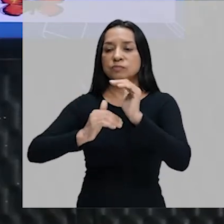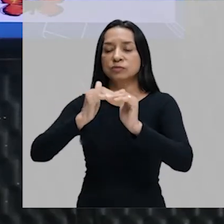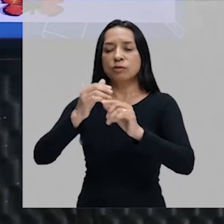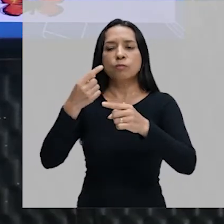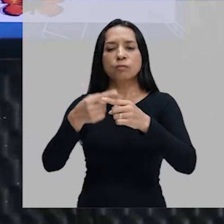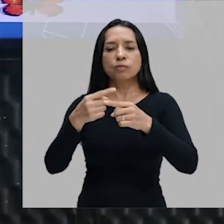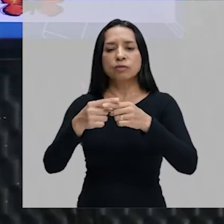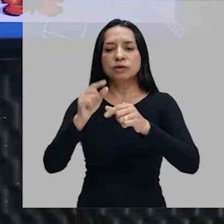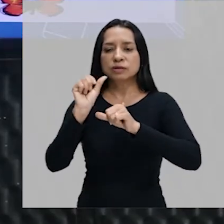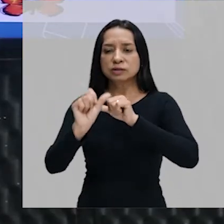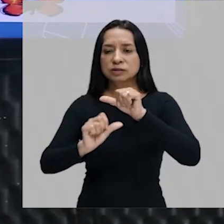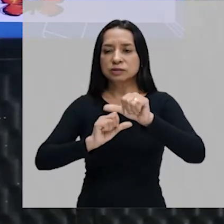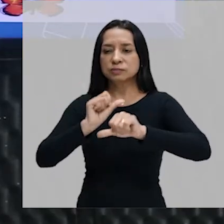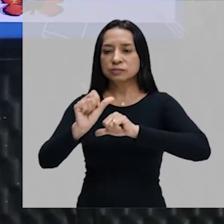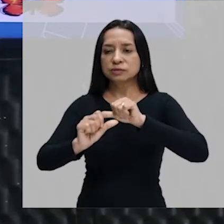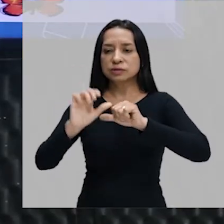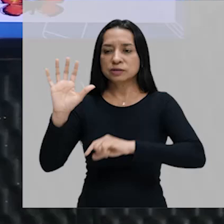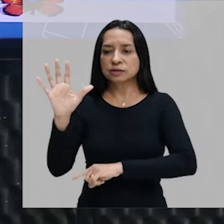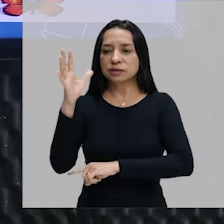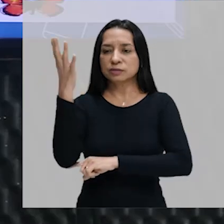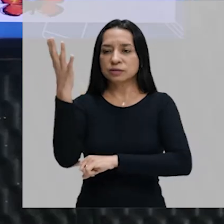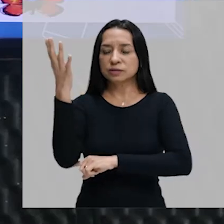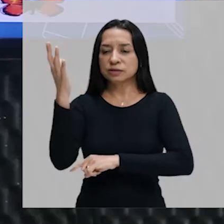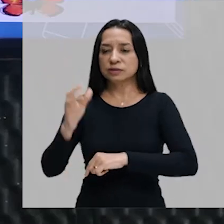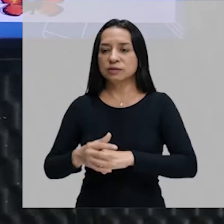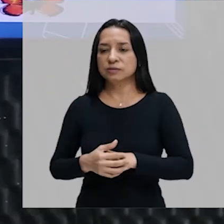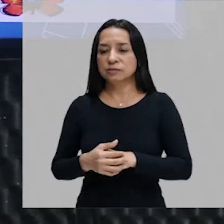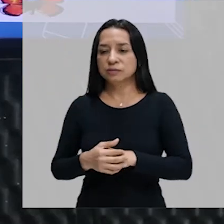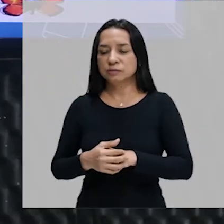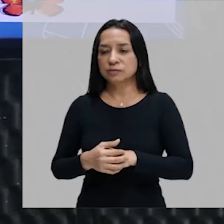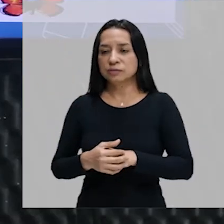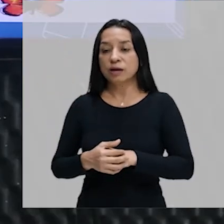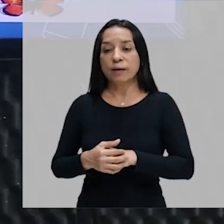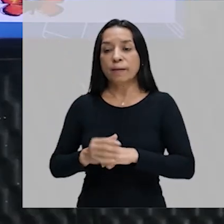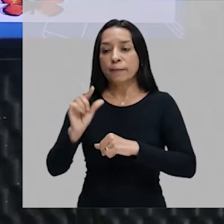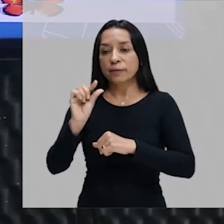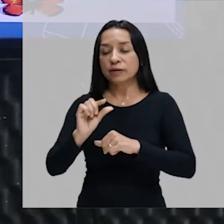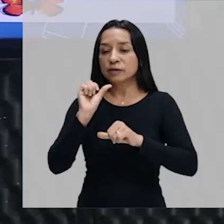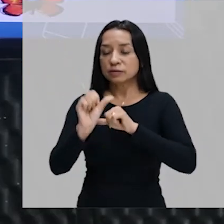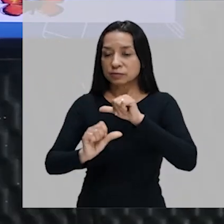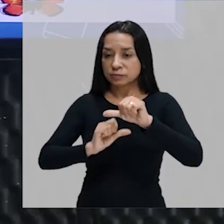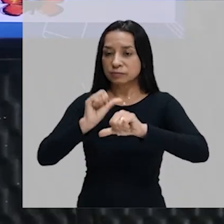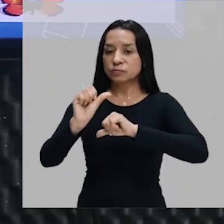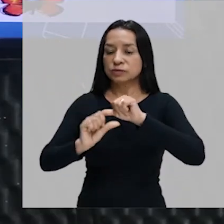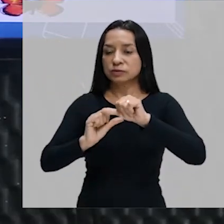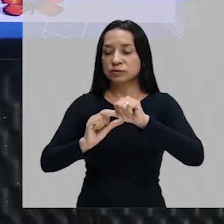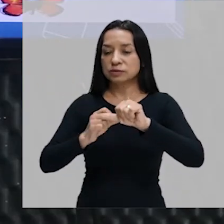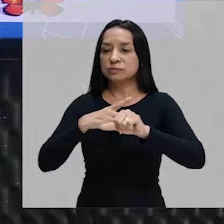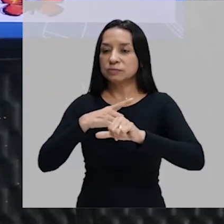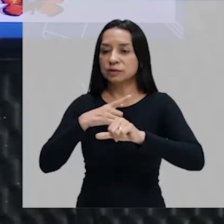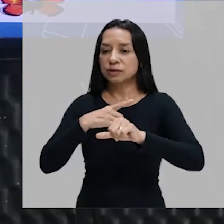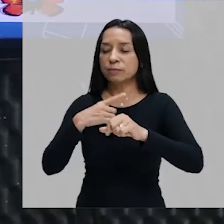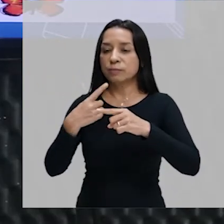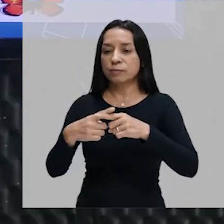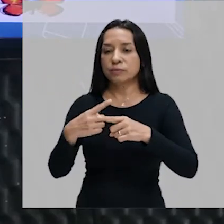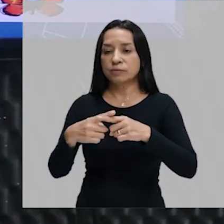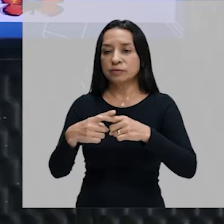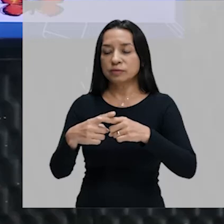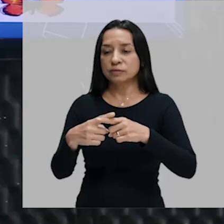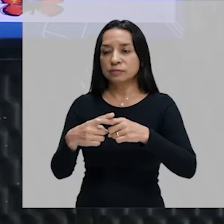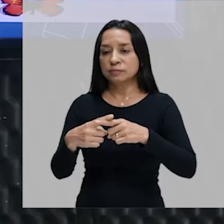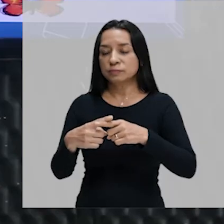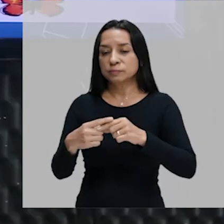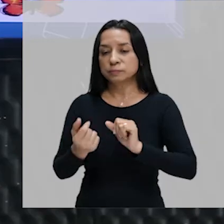essas mudanças elas vão acontecendo, pessoal? Essas pequenas mudanças elas ocorrem